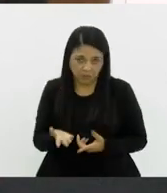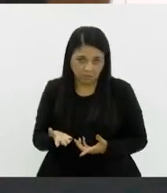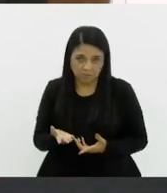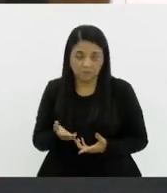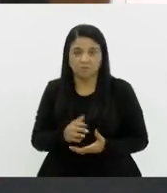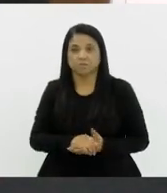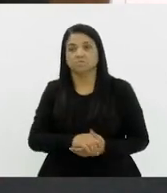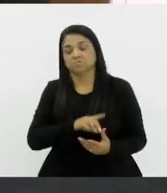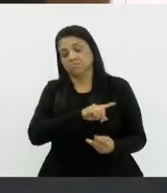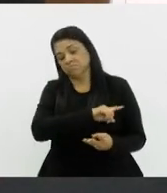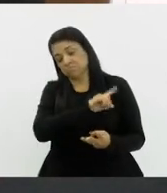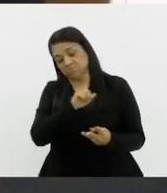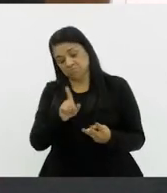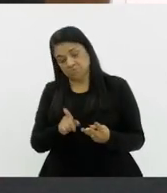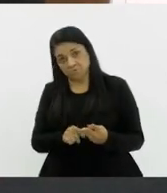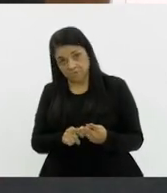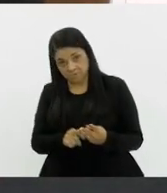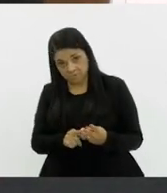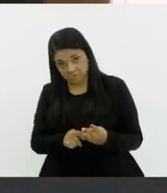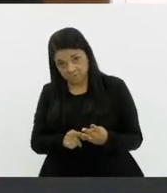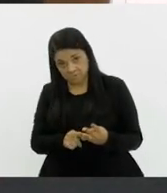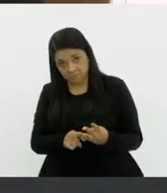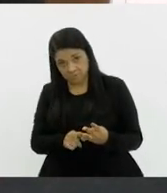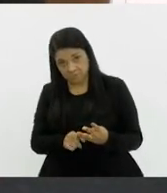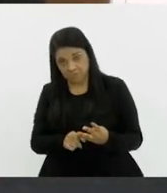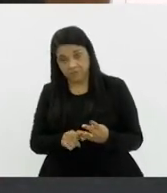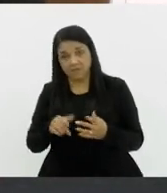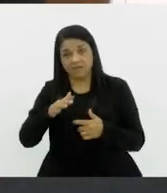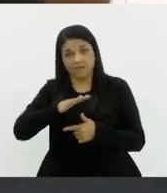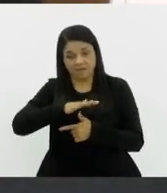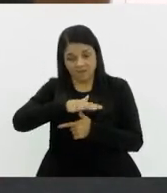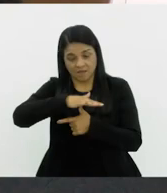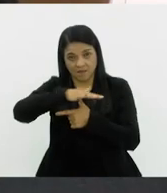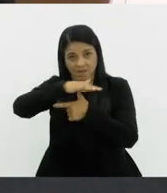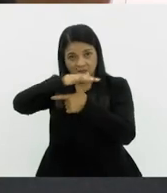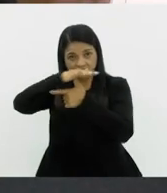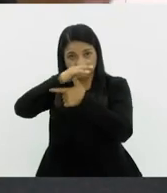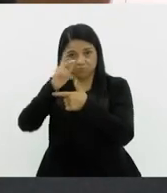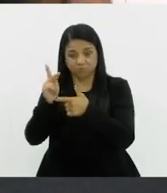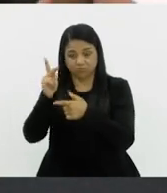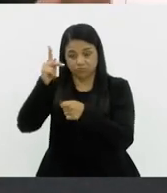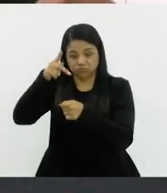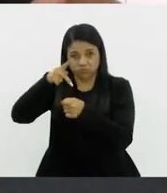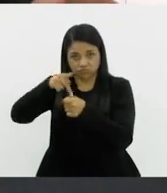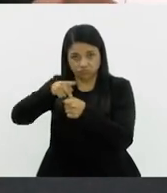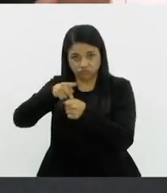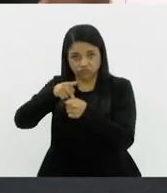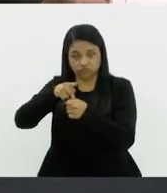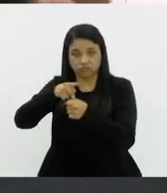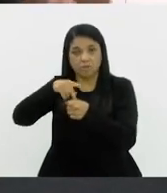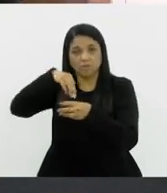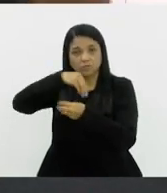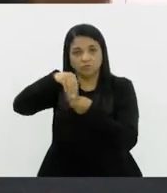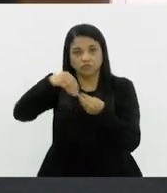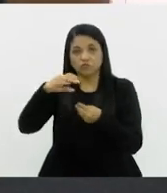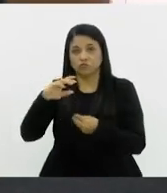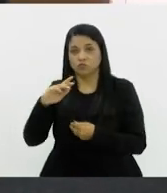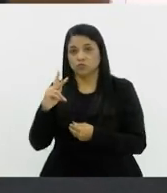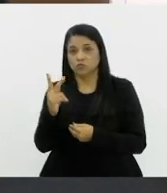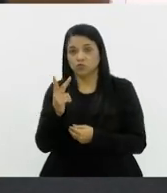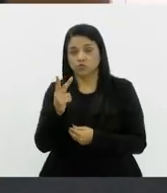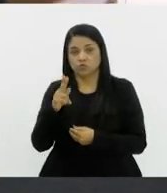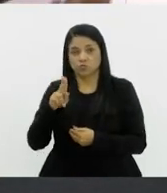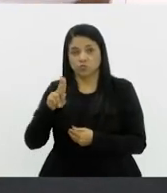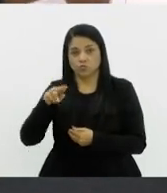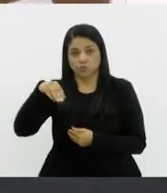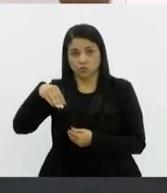Outra coisa também poluente, helicópteros usam combustível com chumbo. Ok? Isso